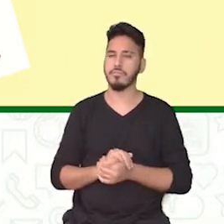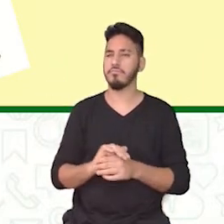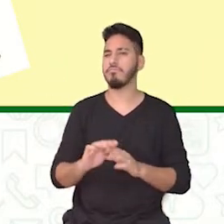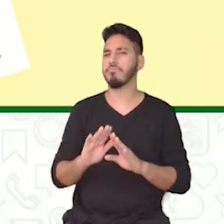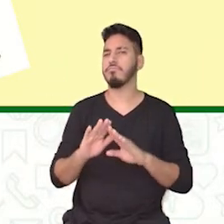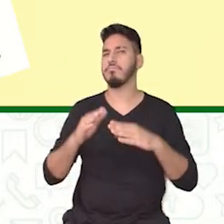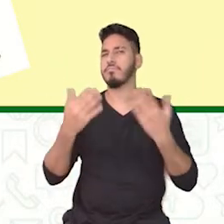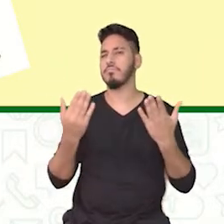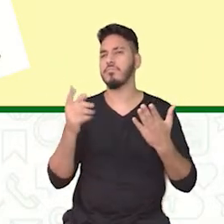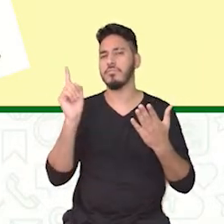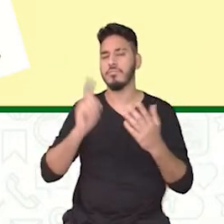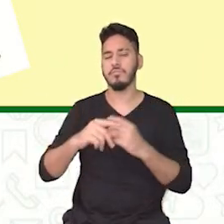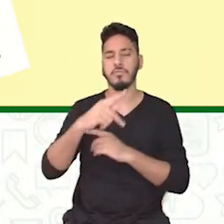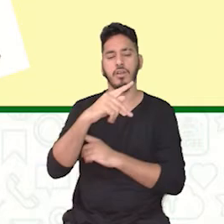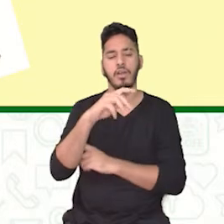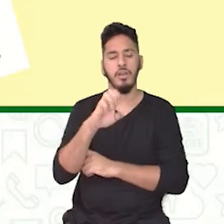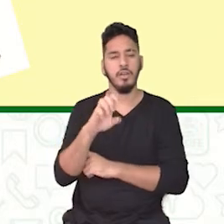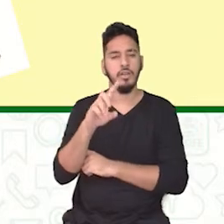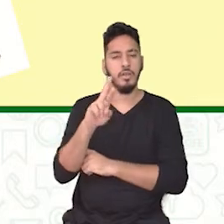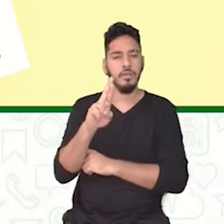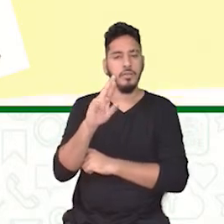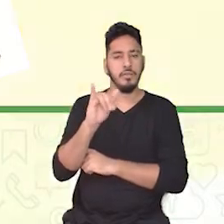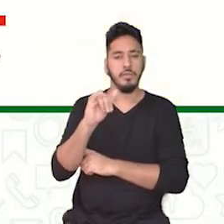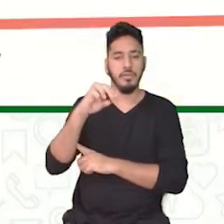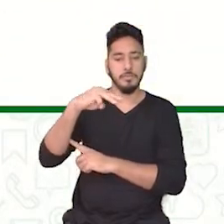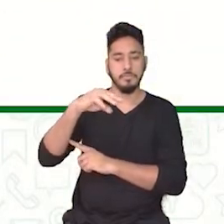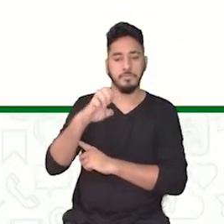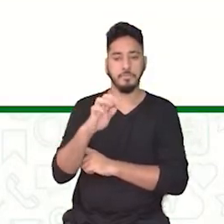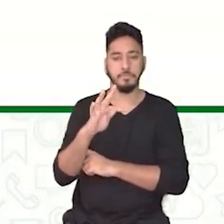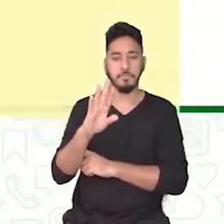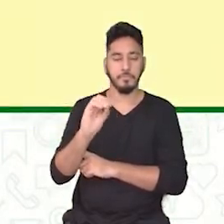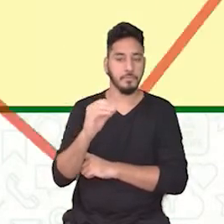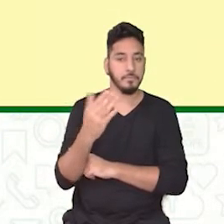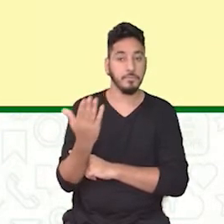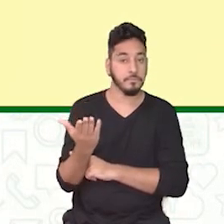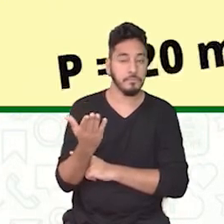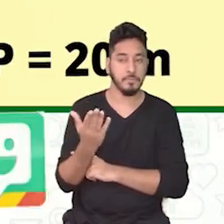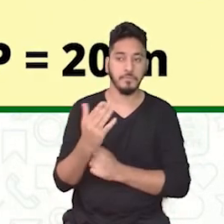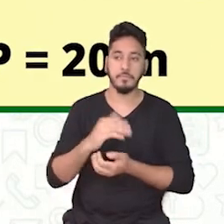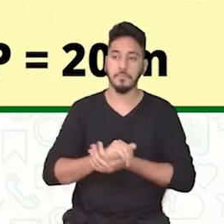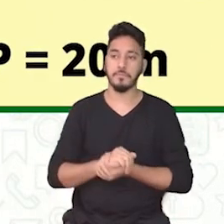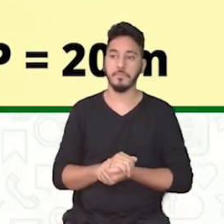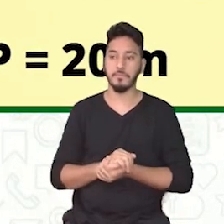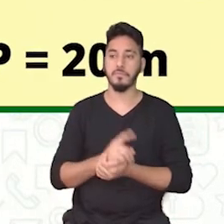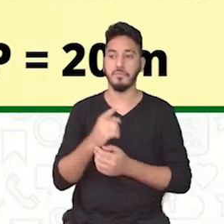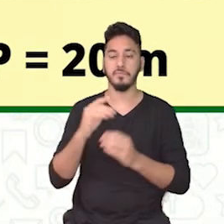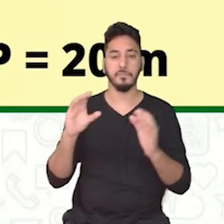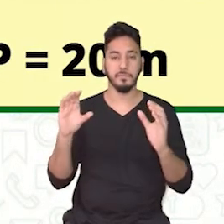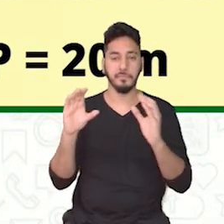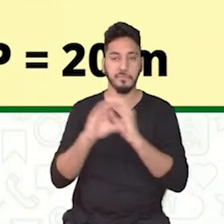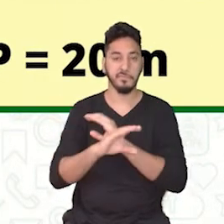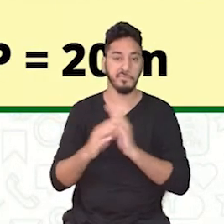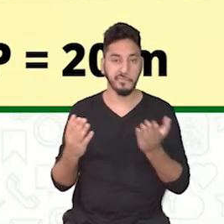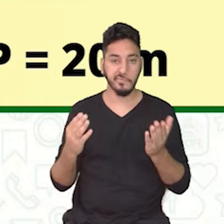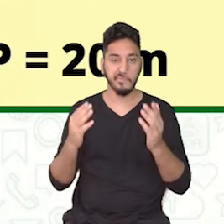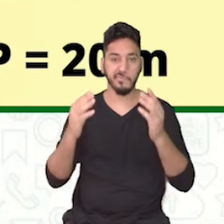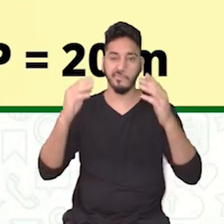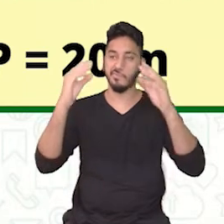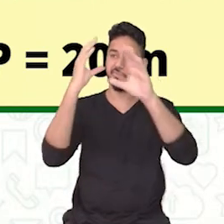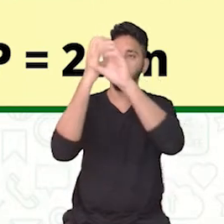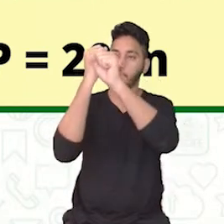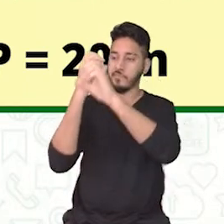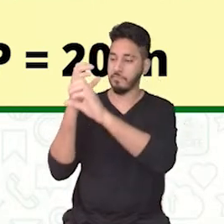seria o perímetro disso aí? Olha só, gente. É o total, né? A medida